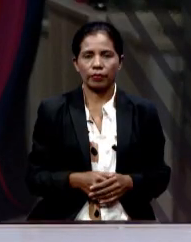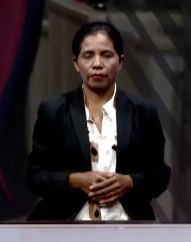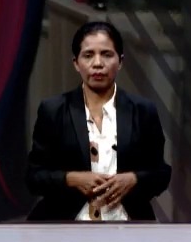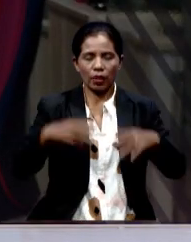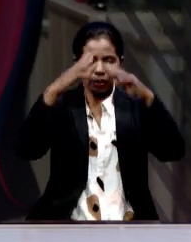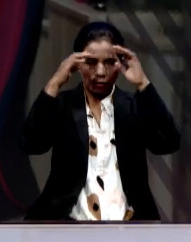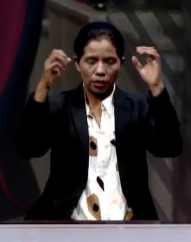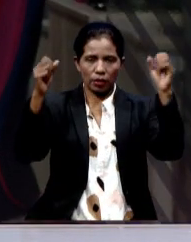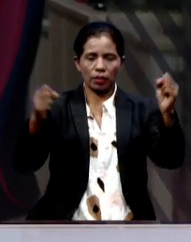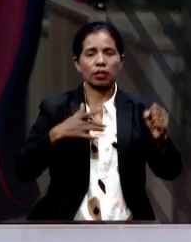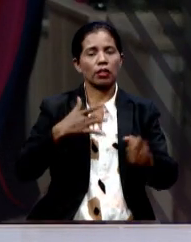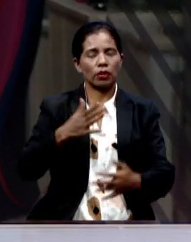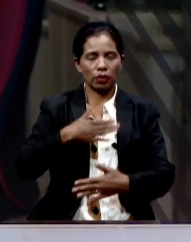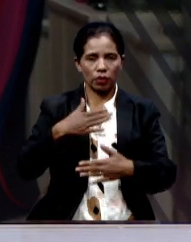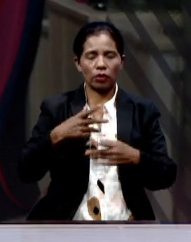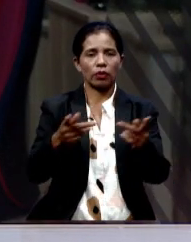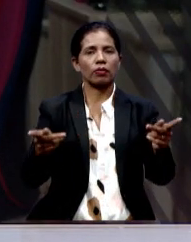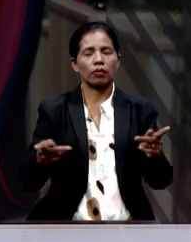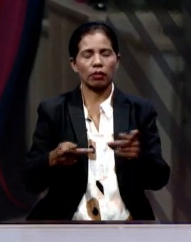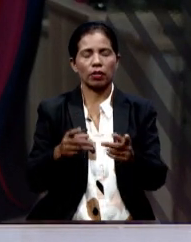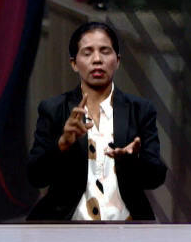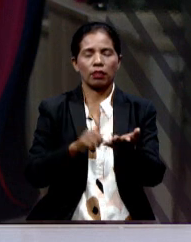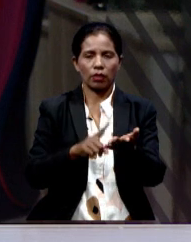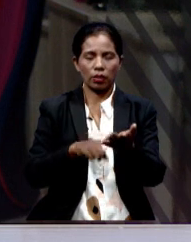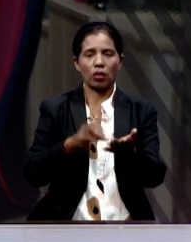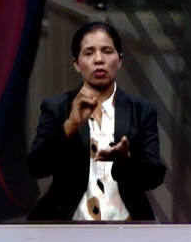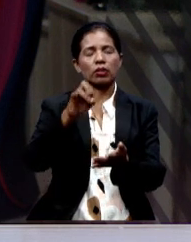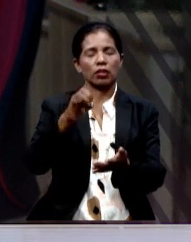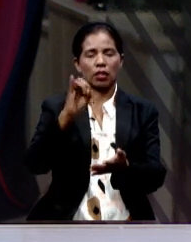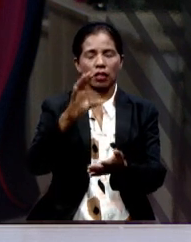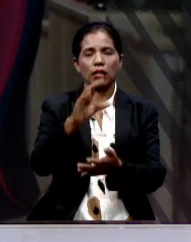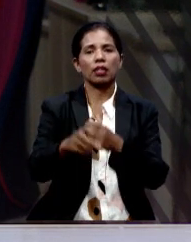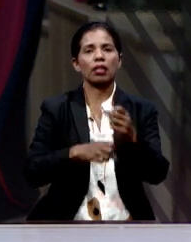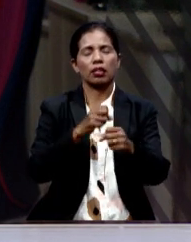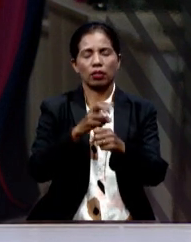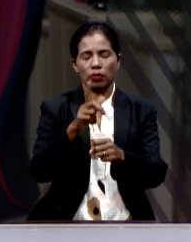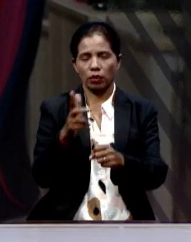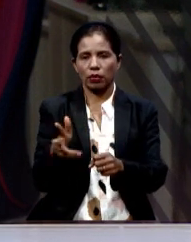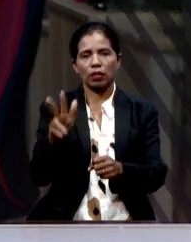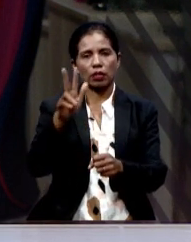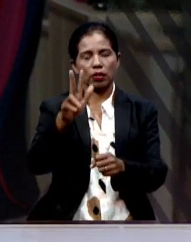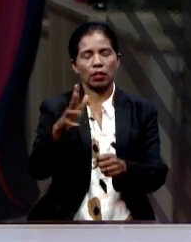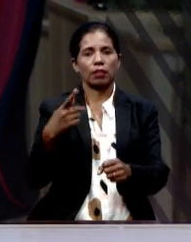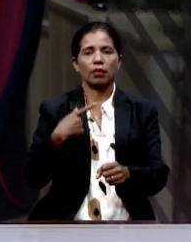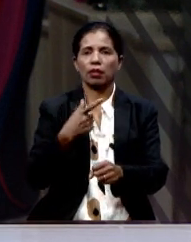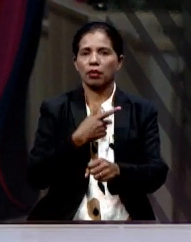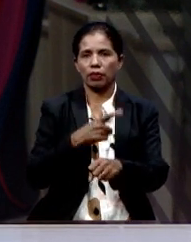Presidente Republik aprecia o ambiente debate orçamento retificativo tina rihun rural sentolu e Parlamento Nacional.